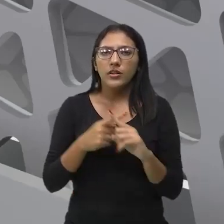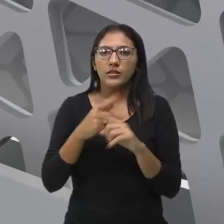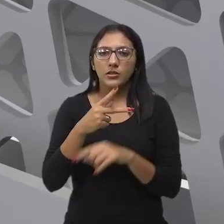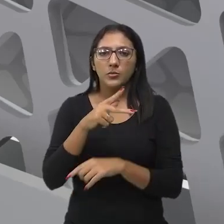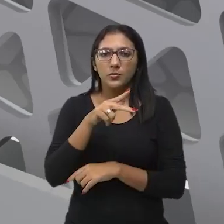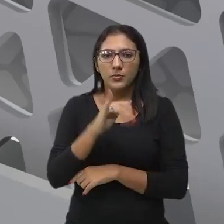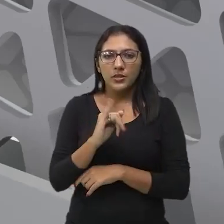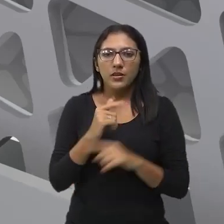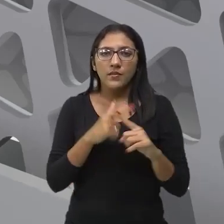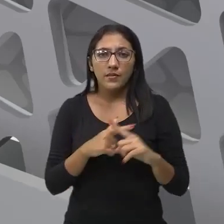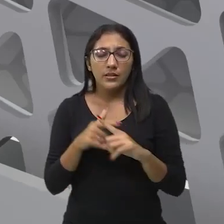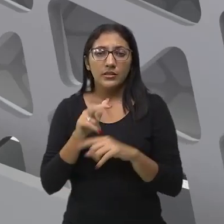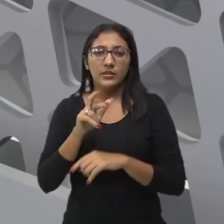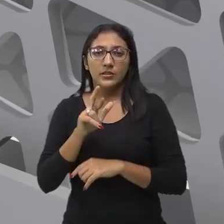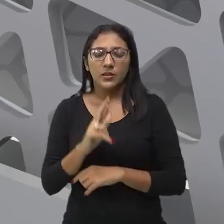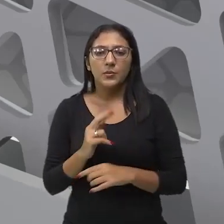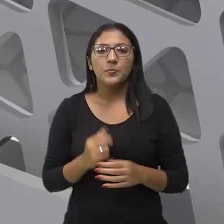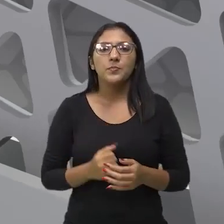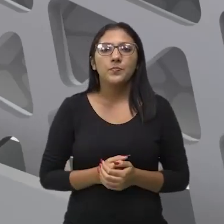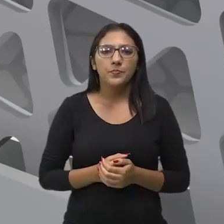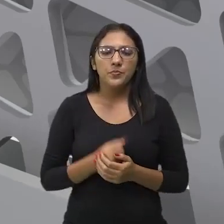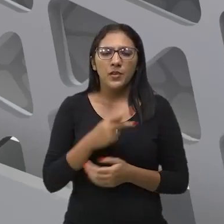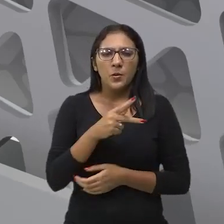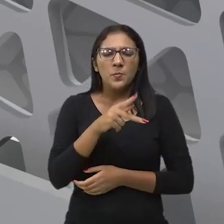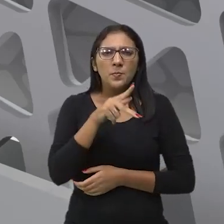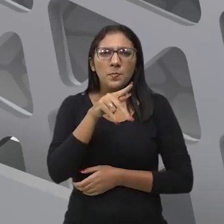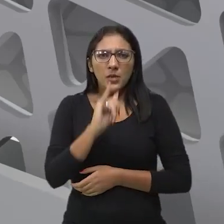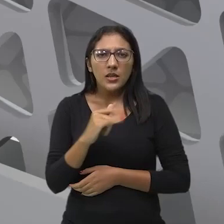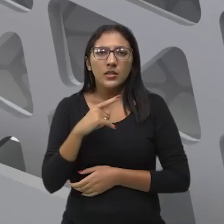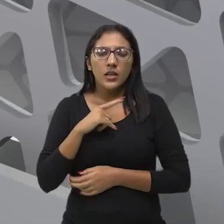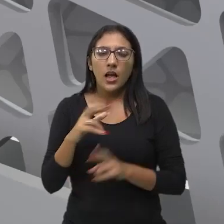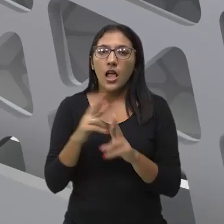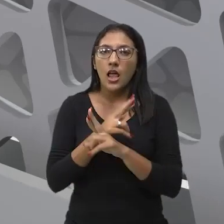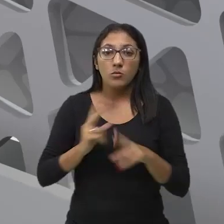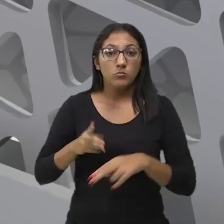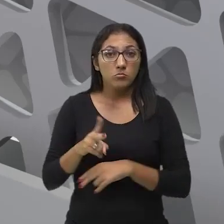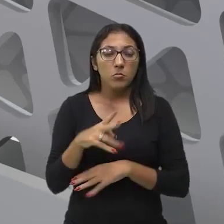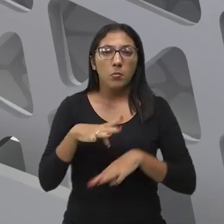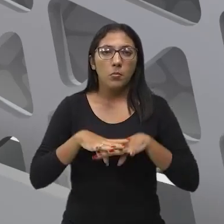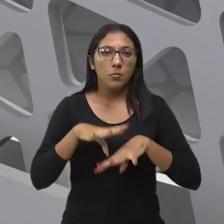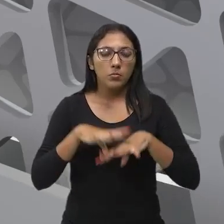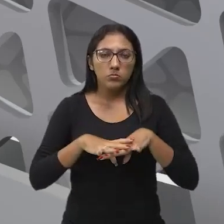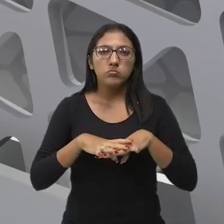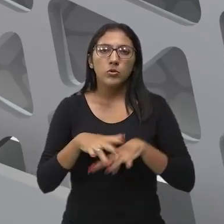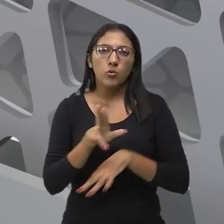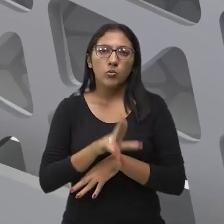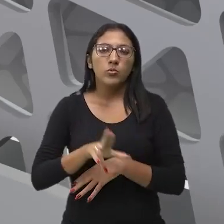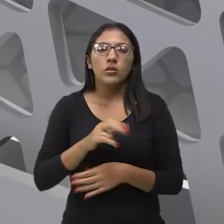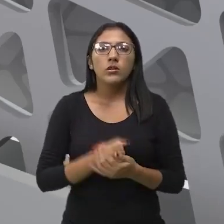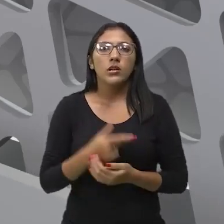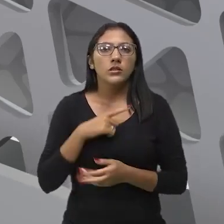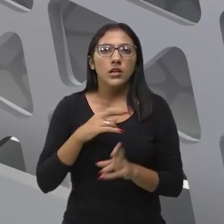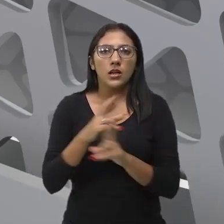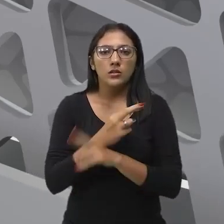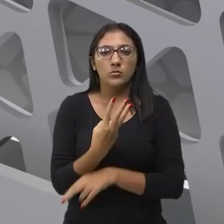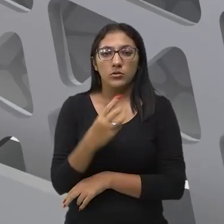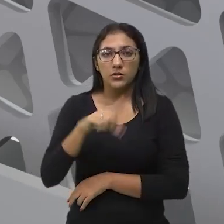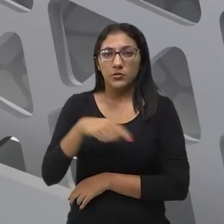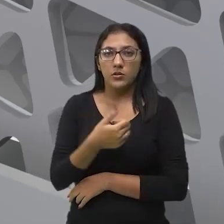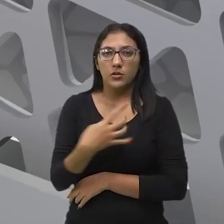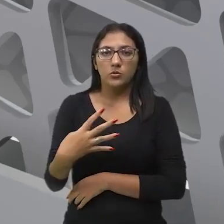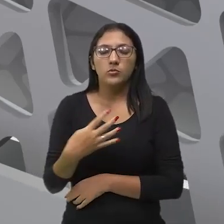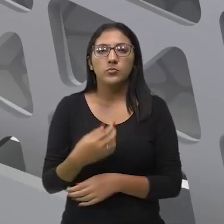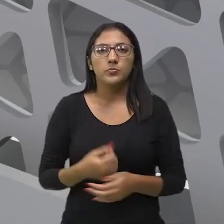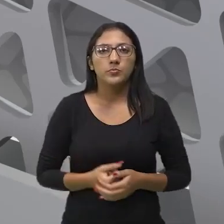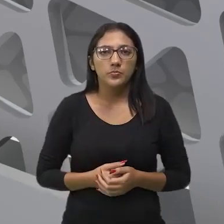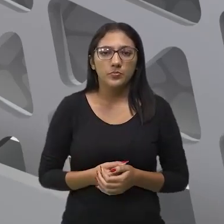diz para você que π é uma constante matemática, né? E que equivale a 3,14. O professor teve hoje a